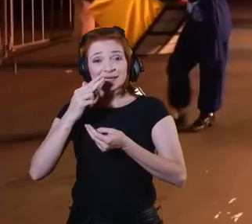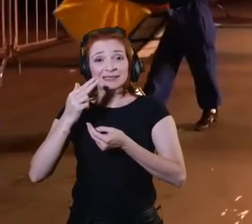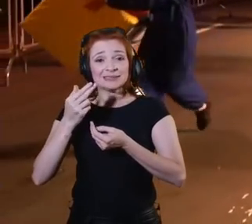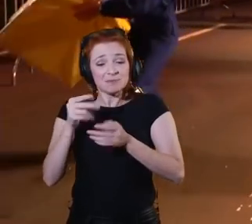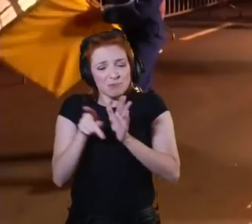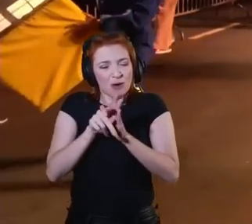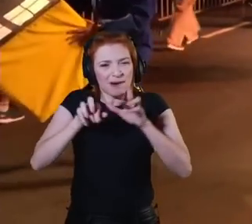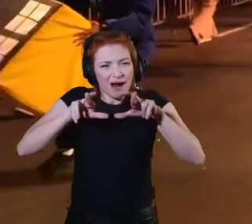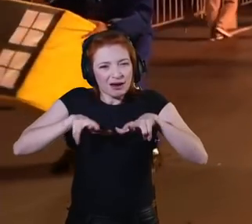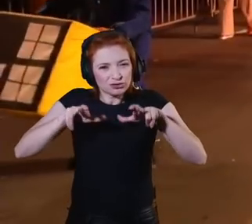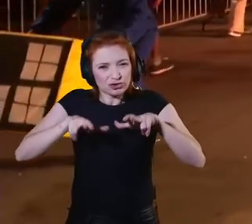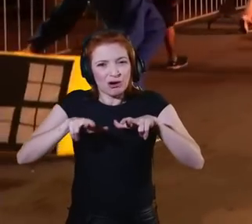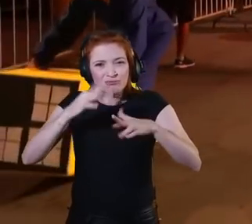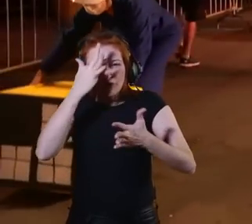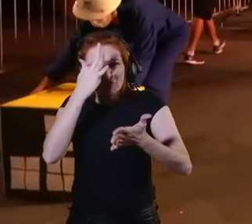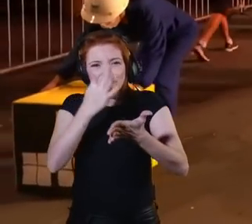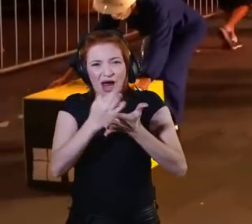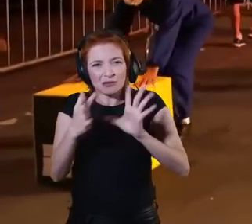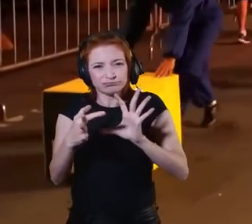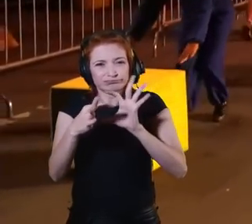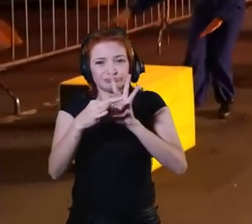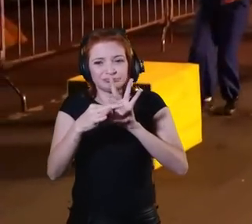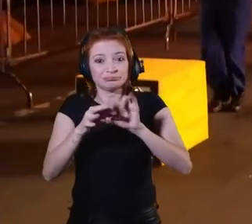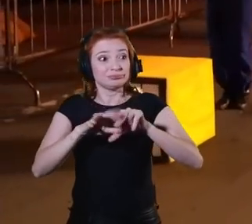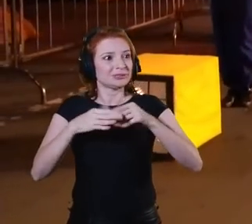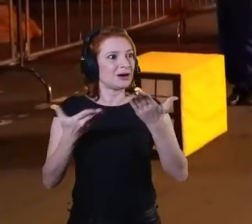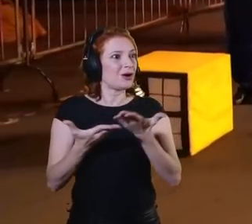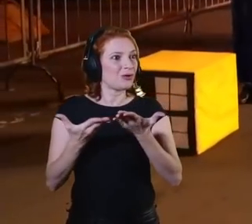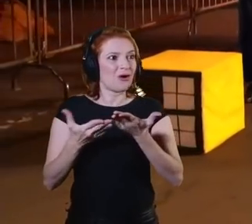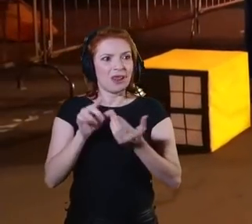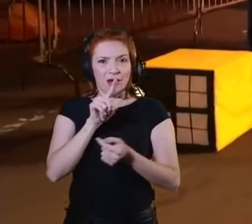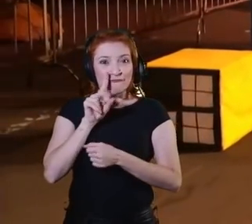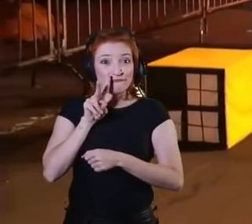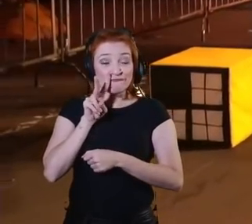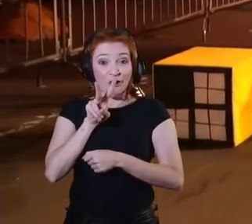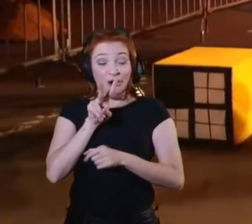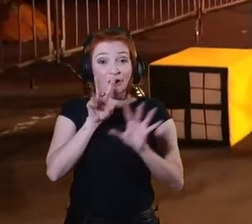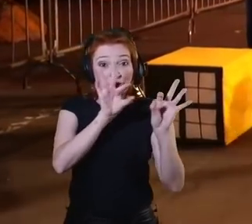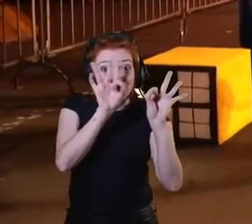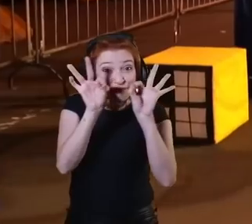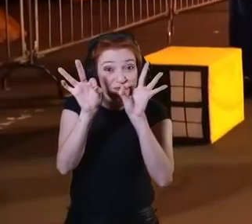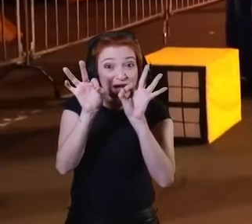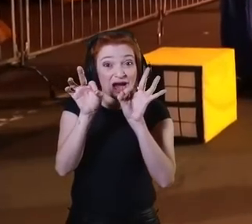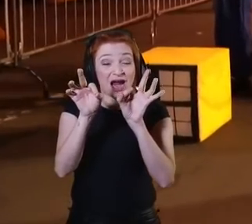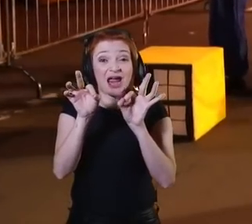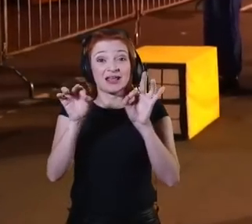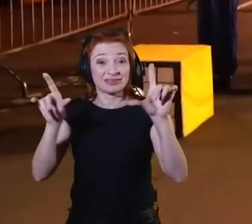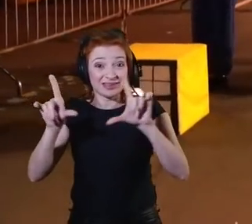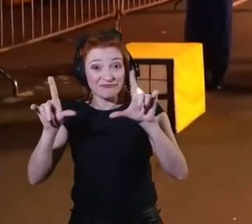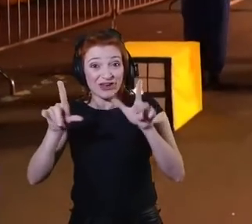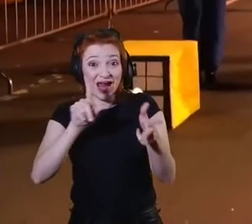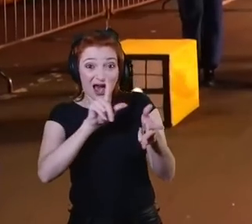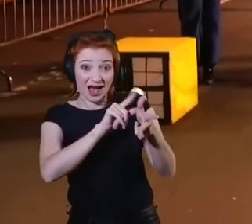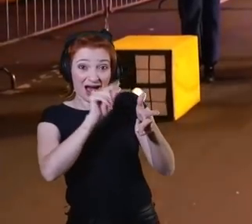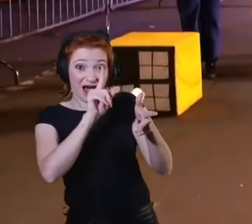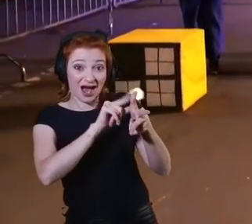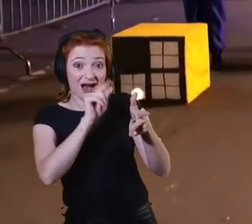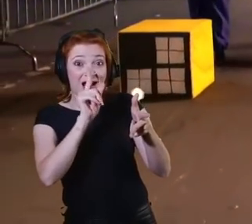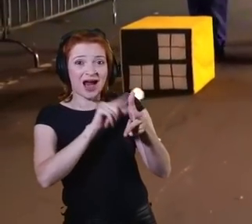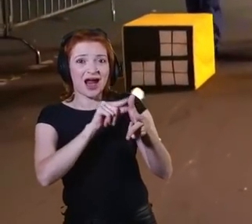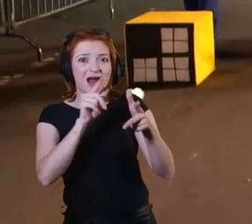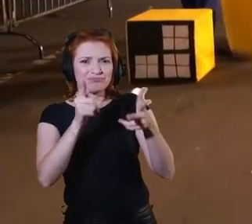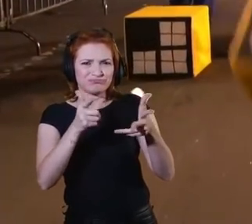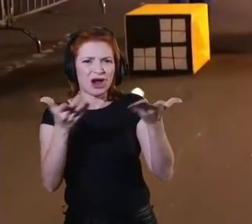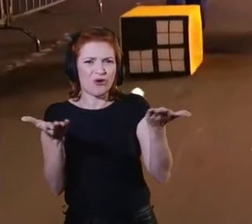região. Thales já está aqui no detalhe, você que nos acompanha também pela TV Festa da Uva by X-Play, lembrando,